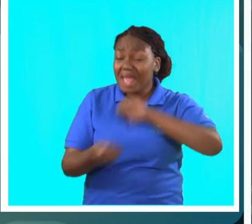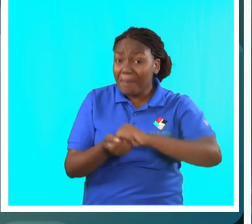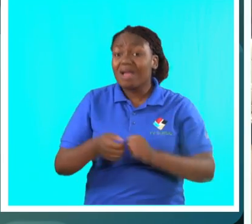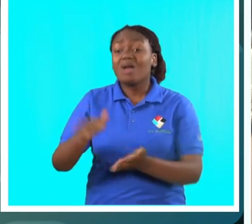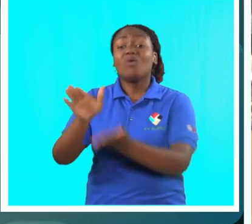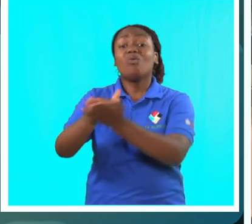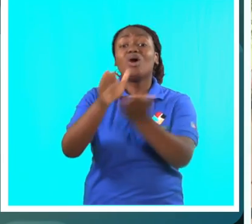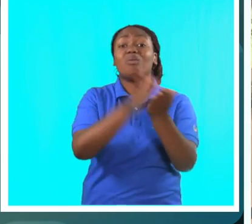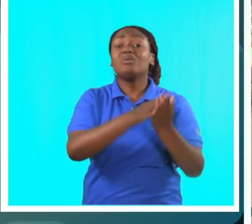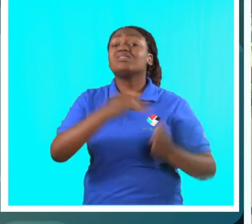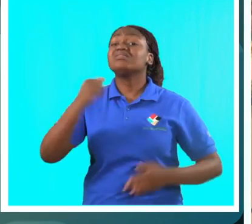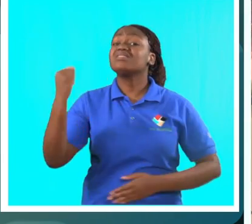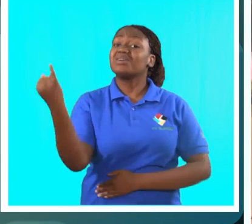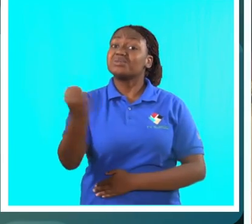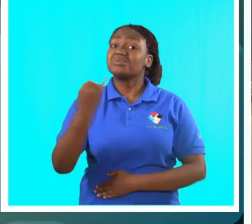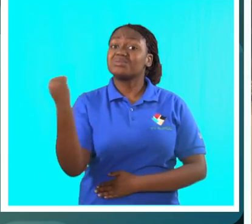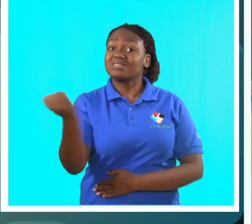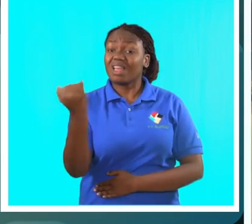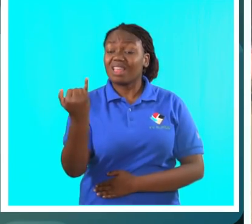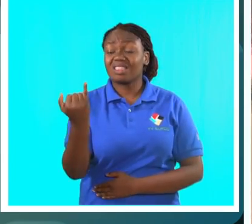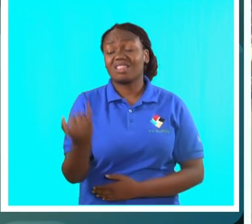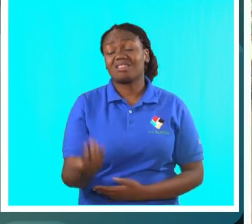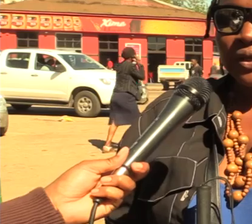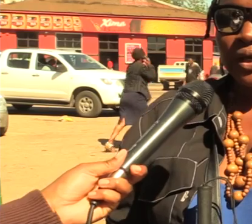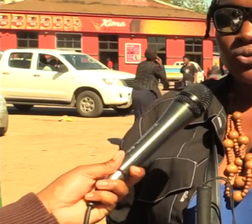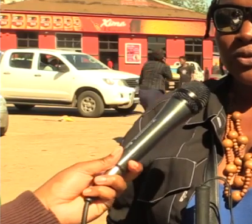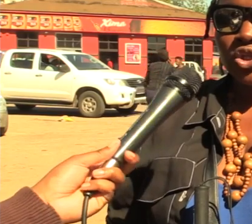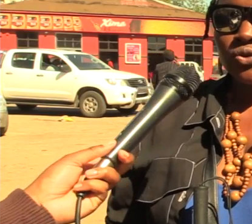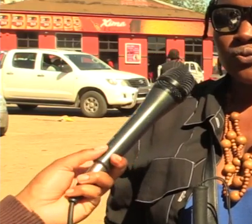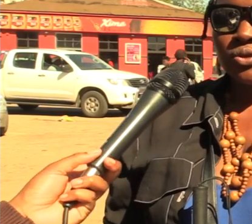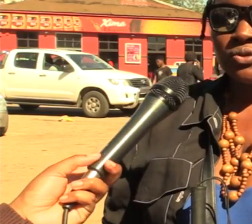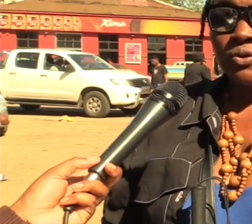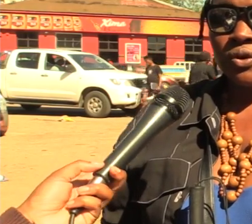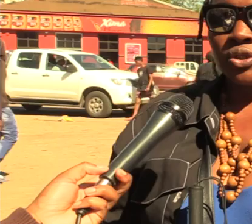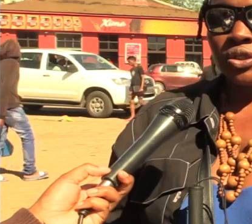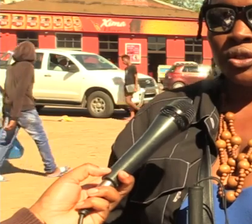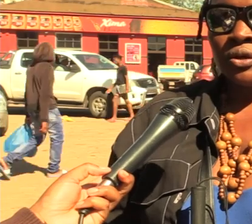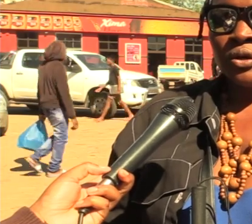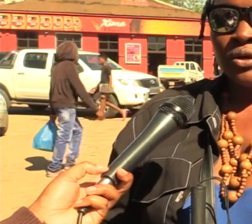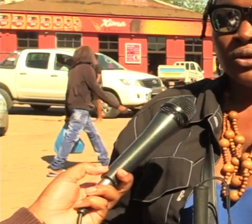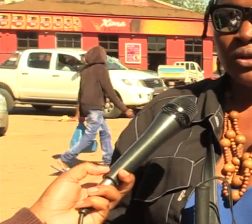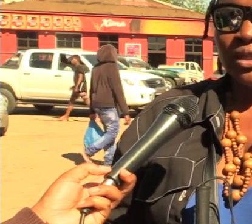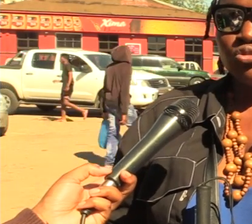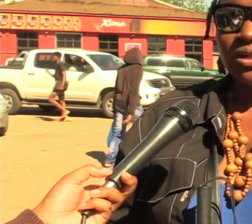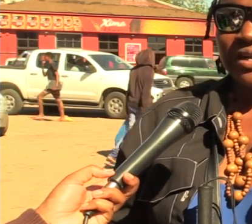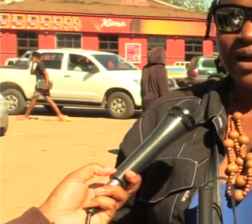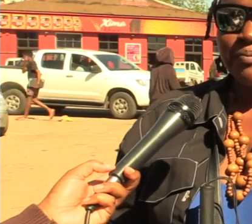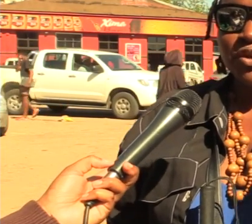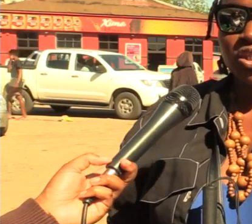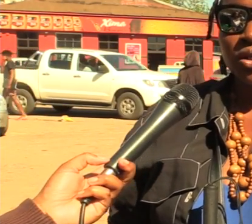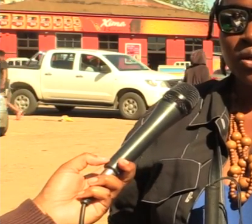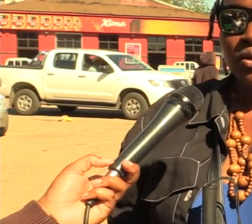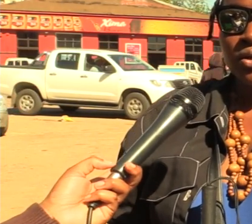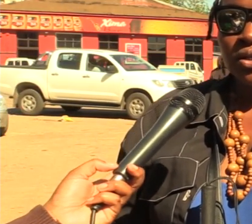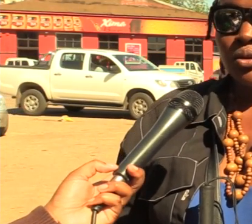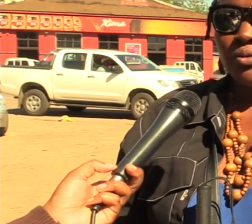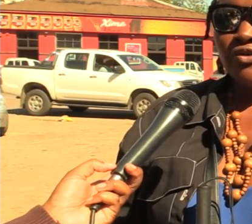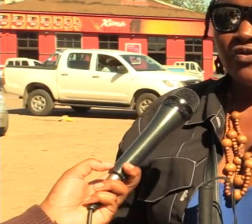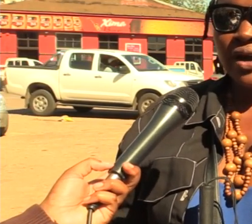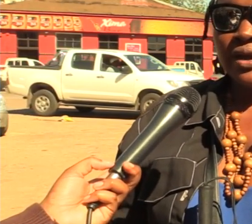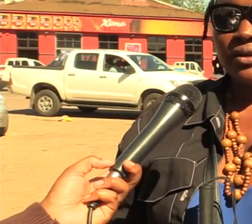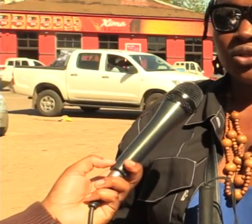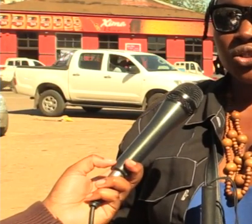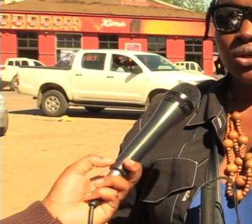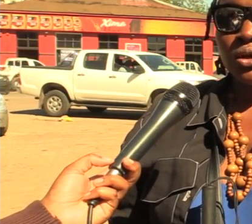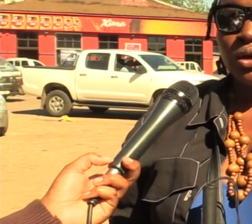rampas feitas não facilitam em algumas instituições temos rampas que estão